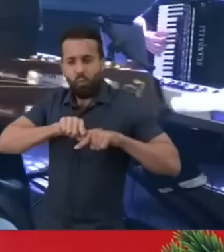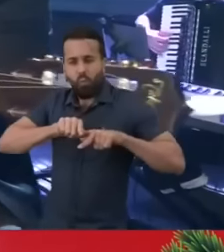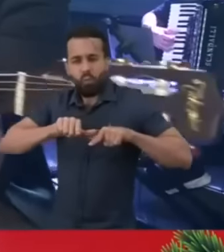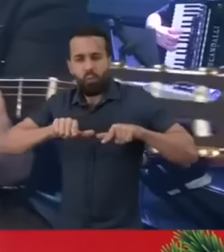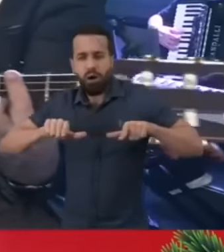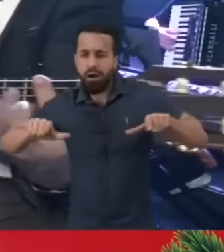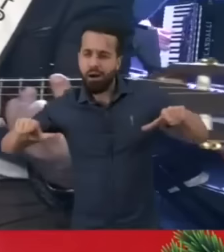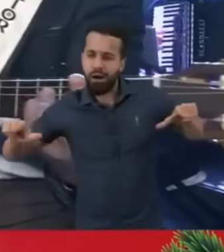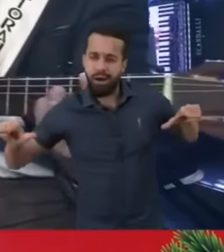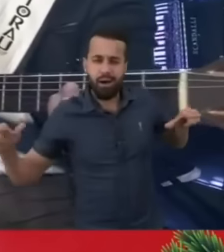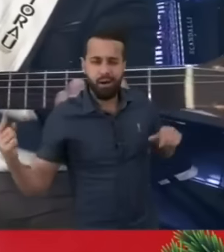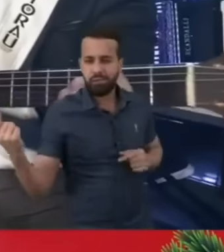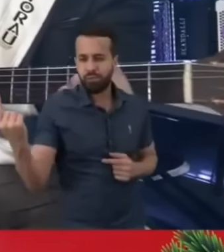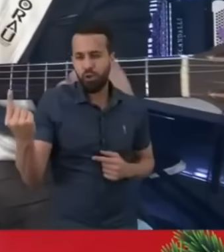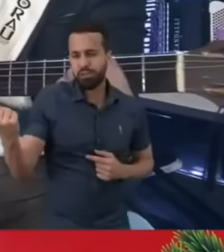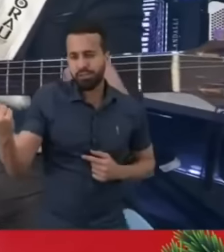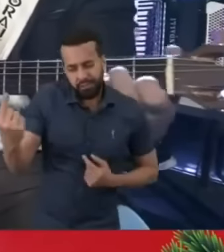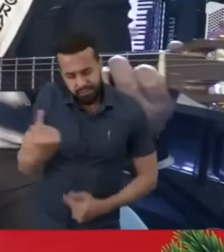Estamos